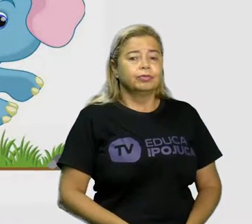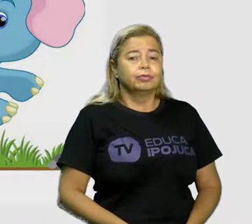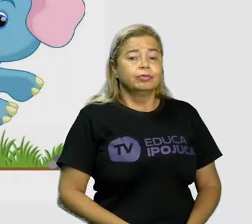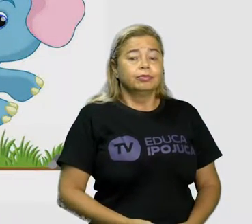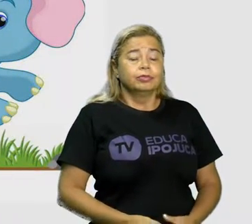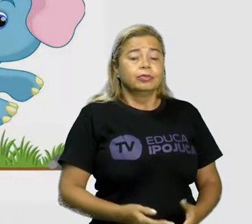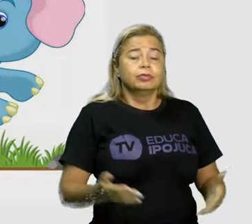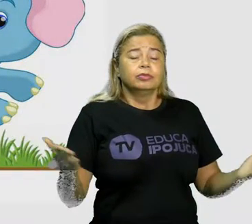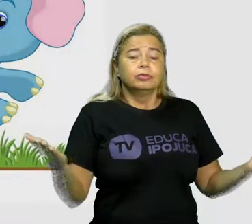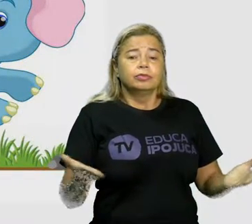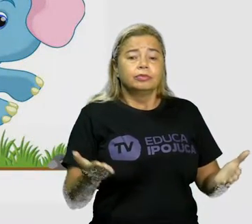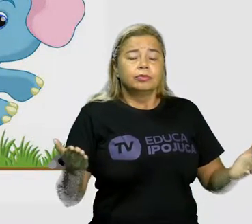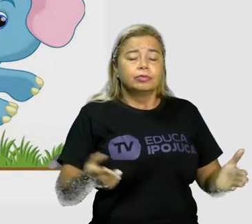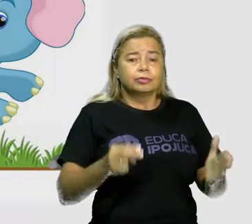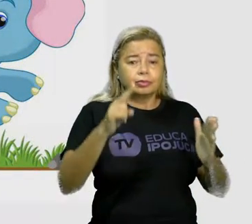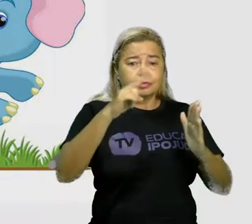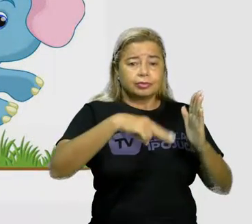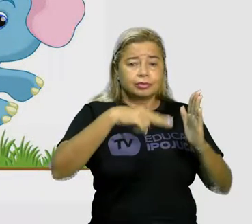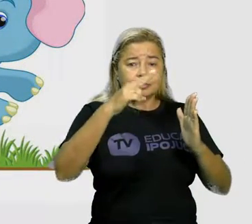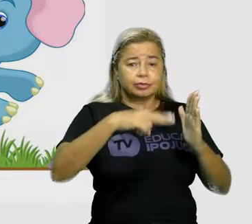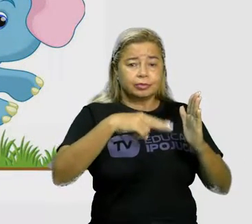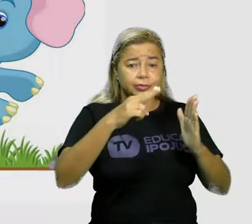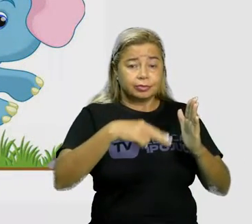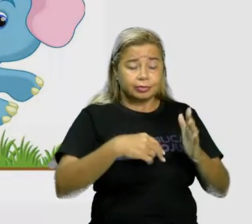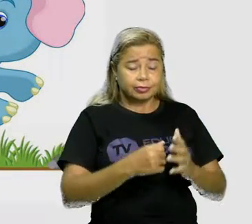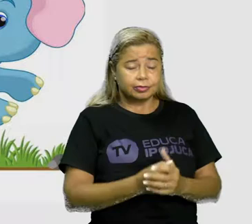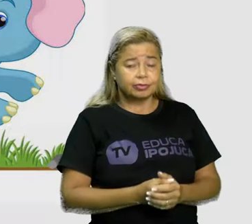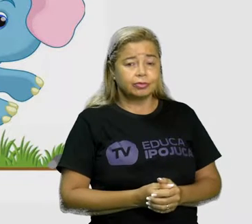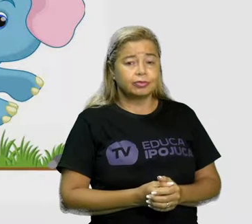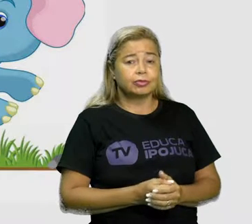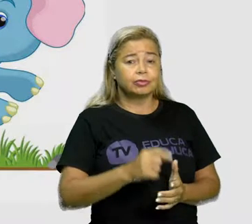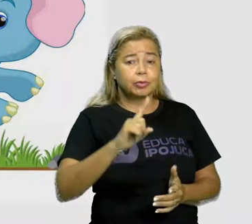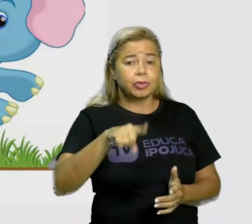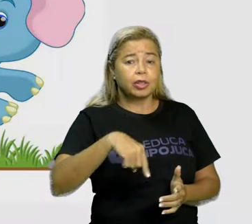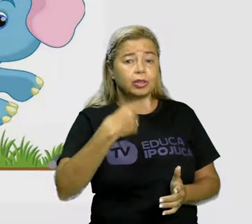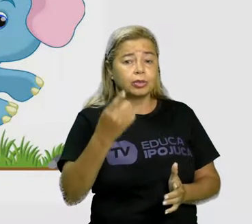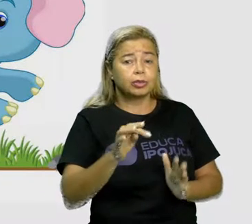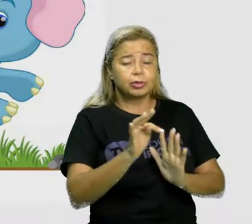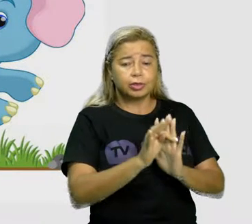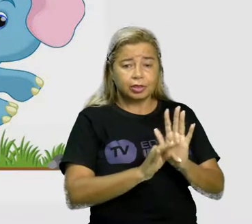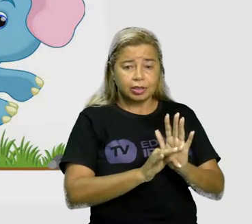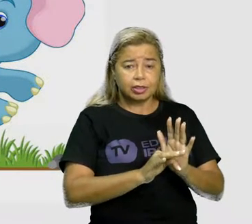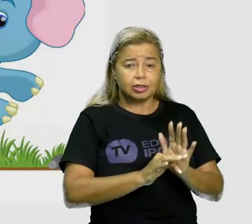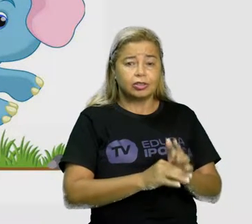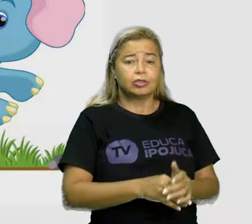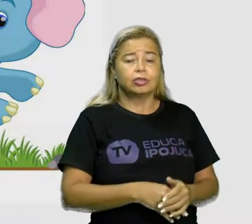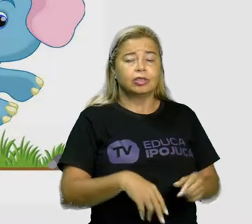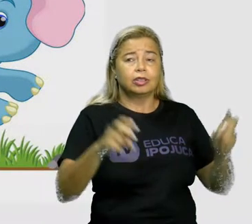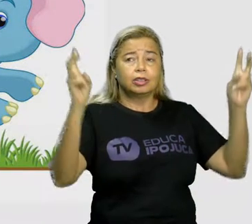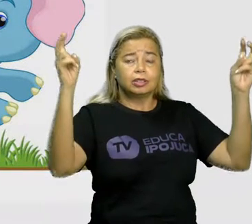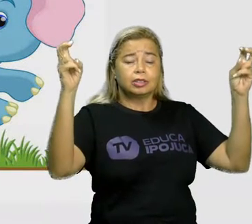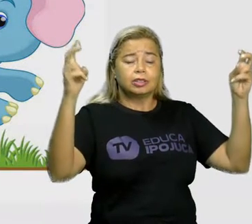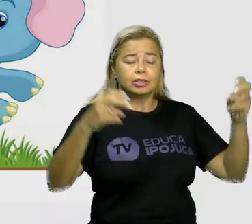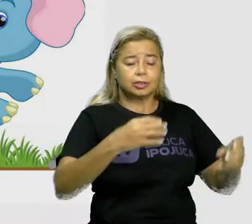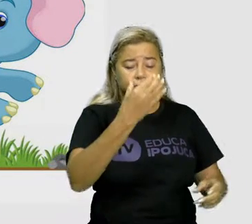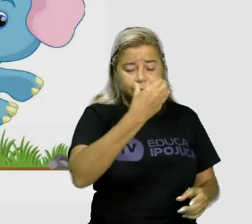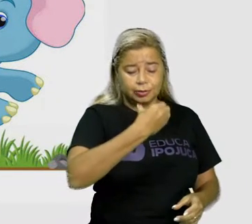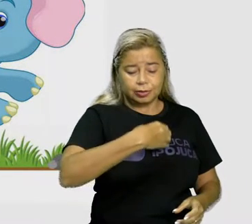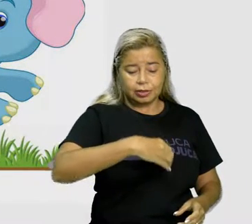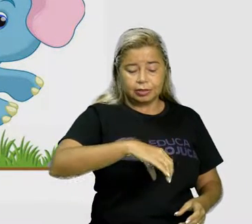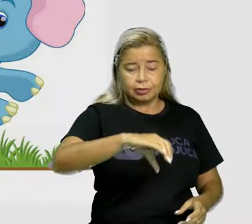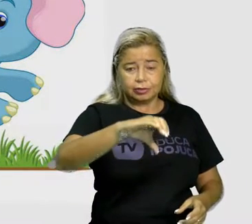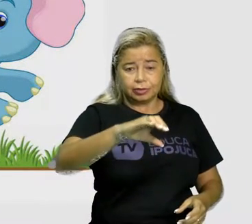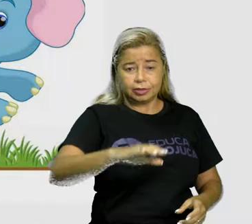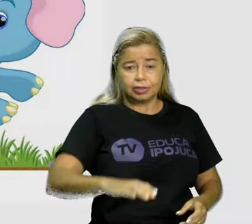Vamos ler agora, ó. Preste atenção aí. O elefantinho. Vamos ler o